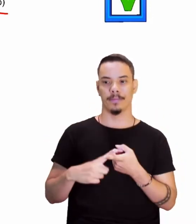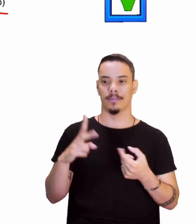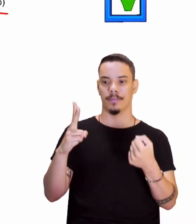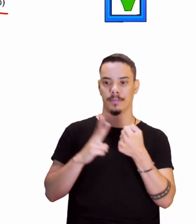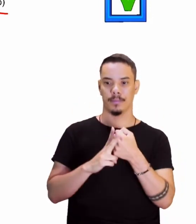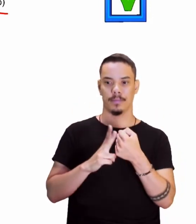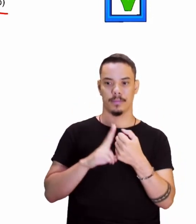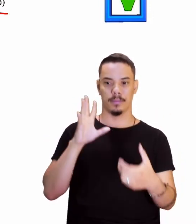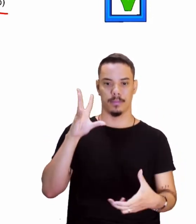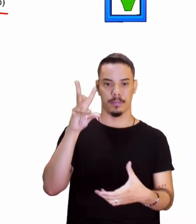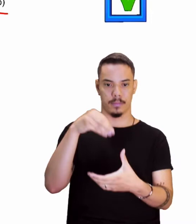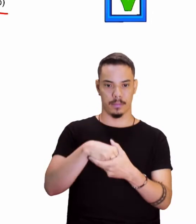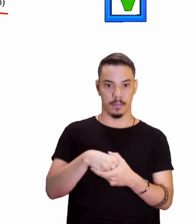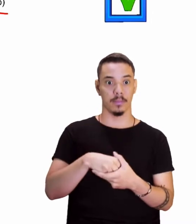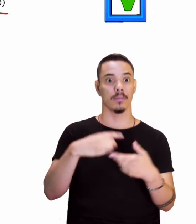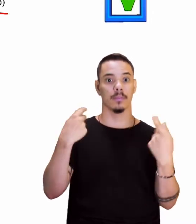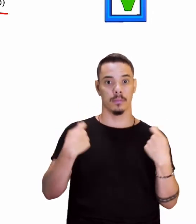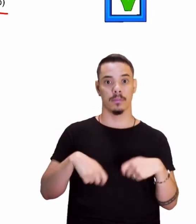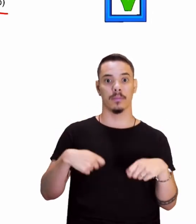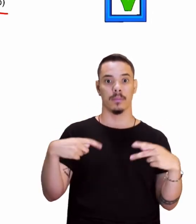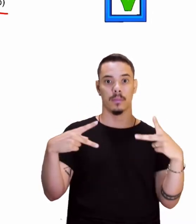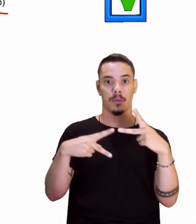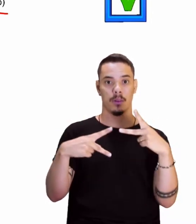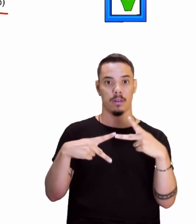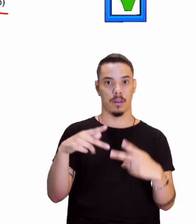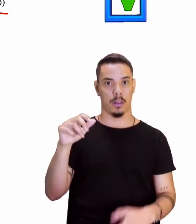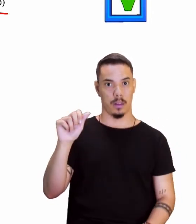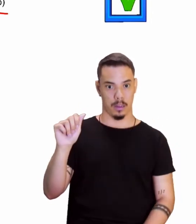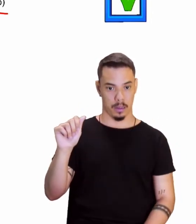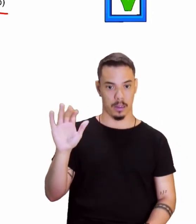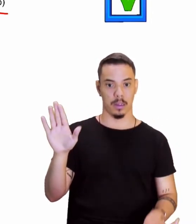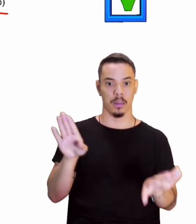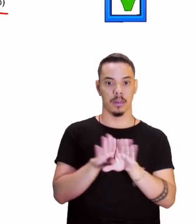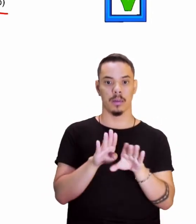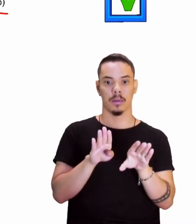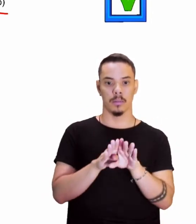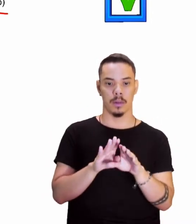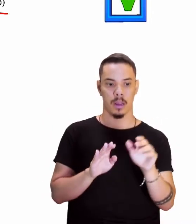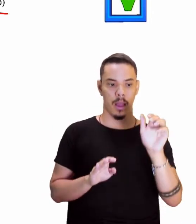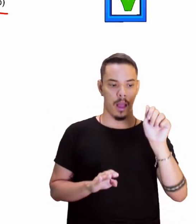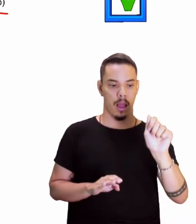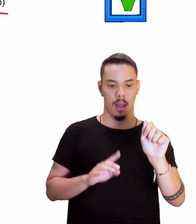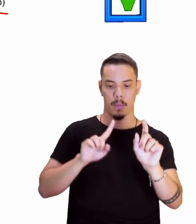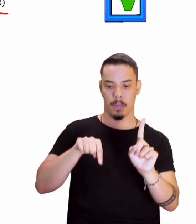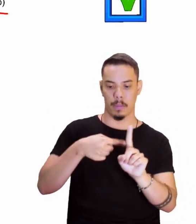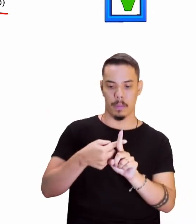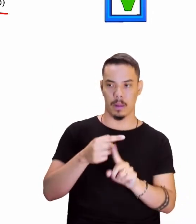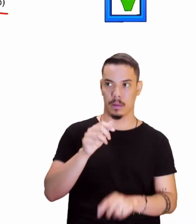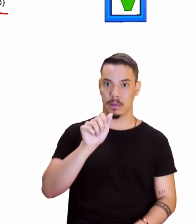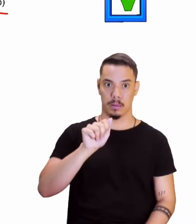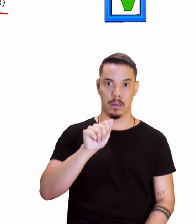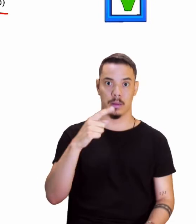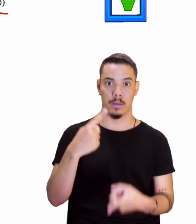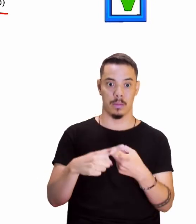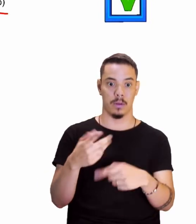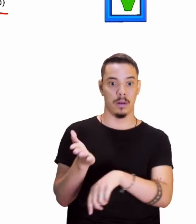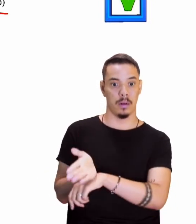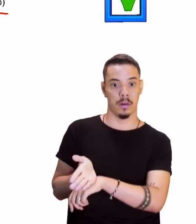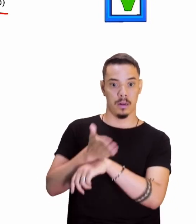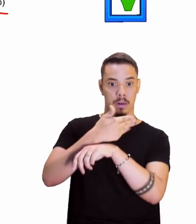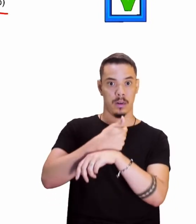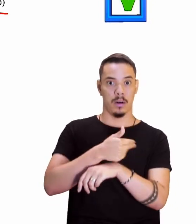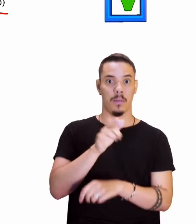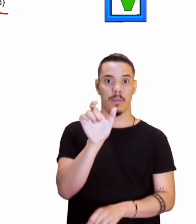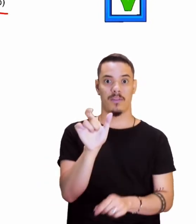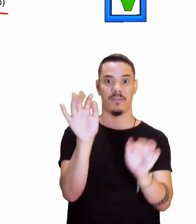no sentido aspirar exige a preposição a, mas o a, artigo, porque antecede a palavra